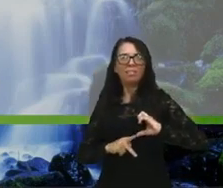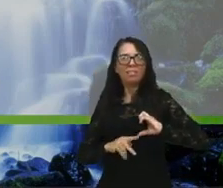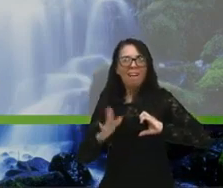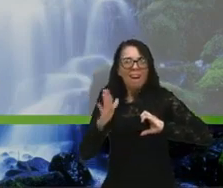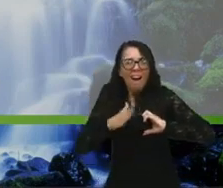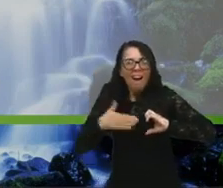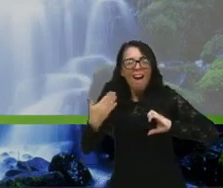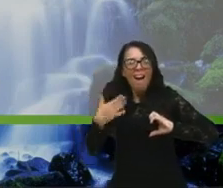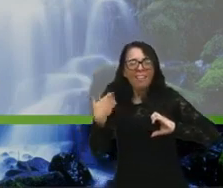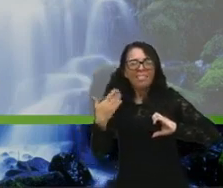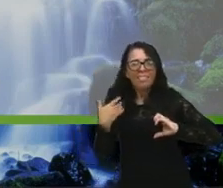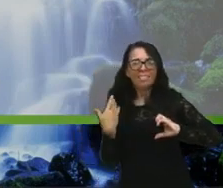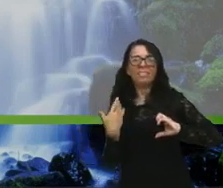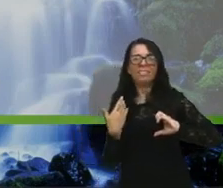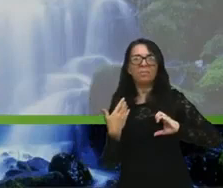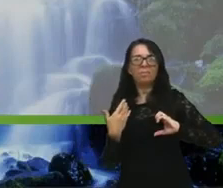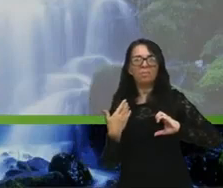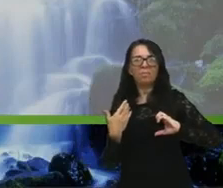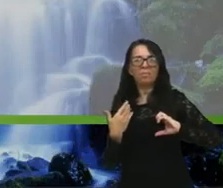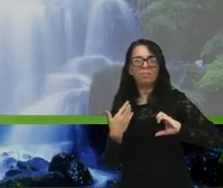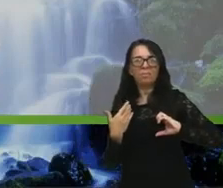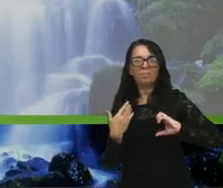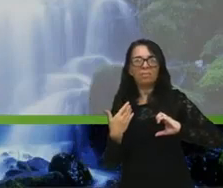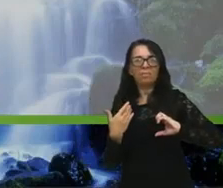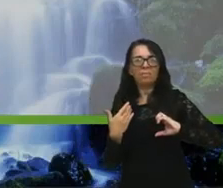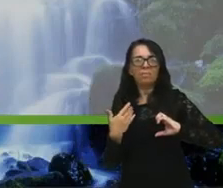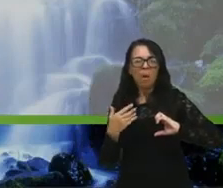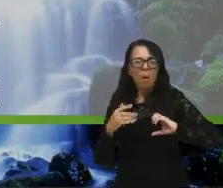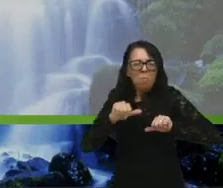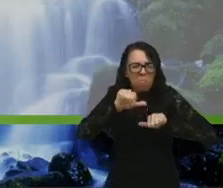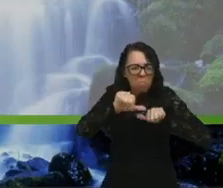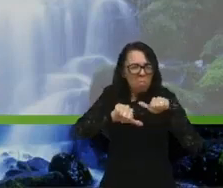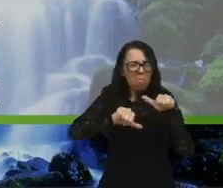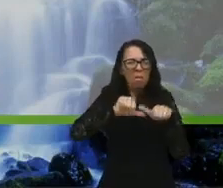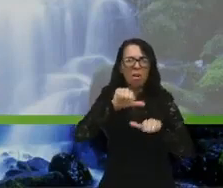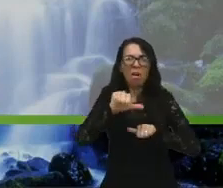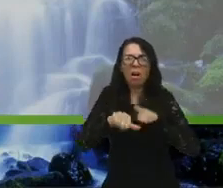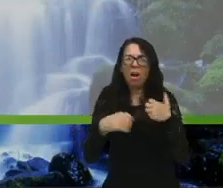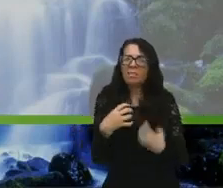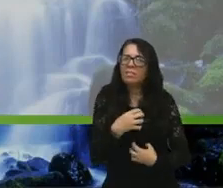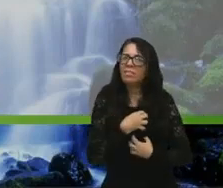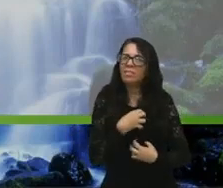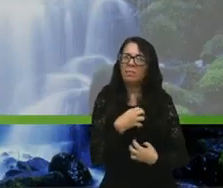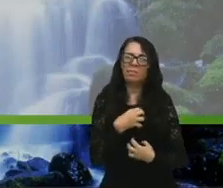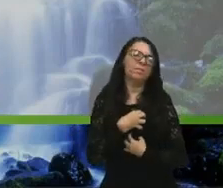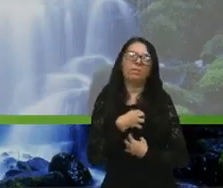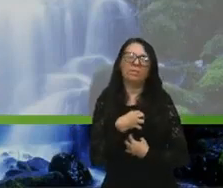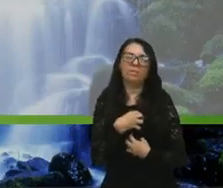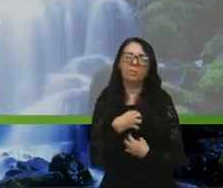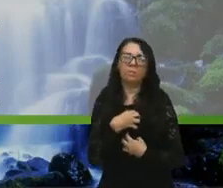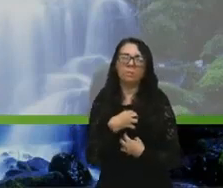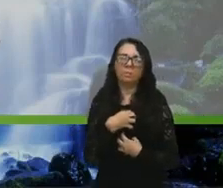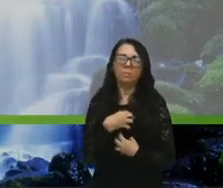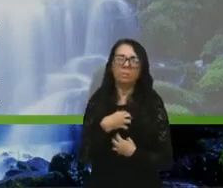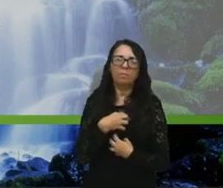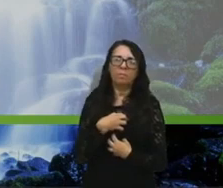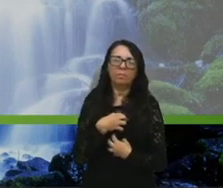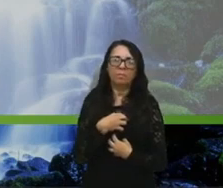egoístas. O alerta é este. O exemplo de Ananias e Safira ilustra bem o que